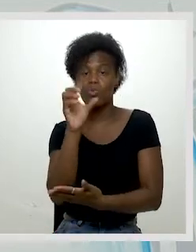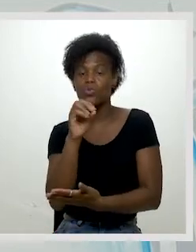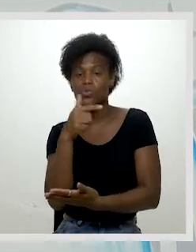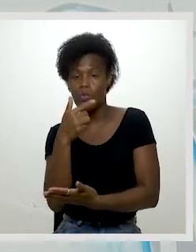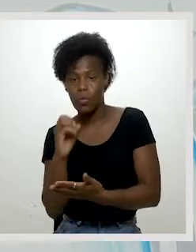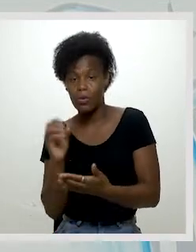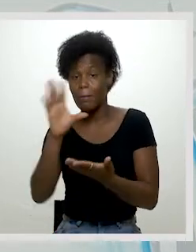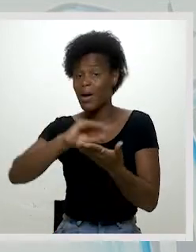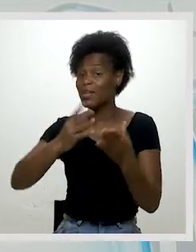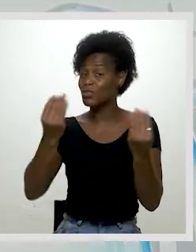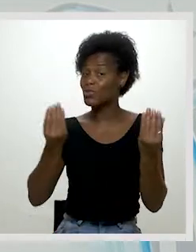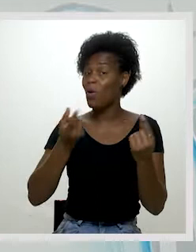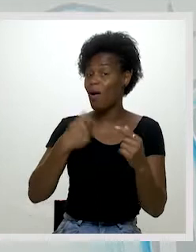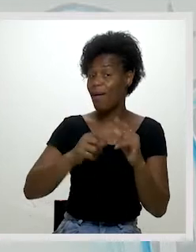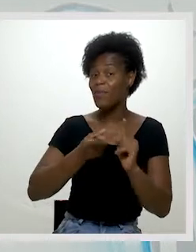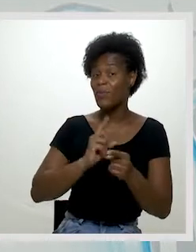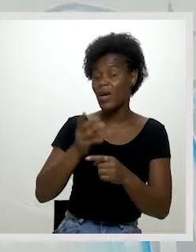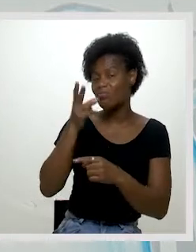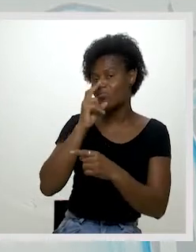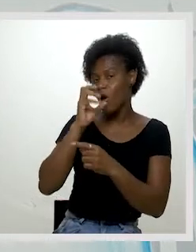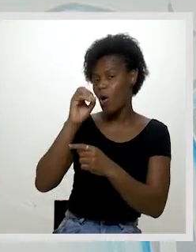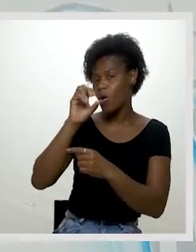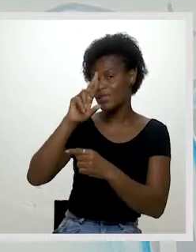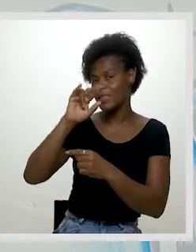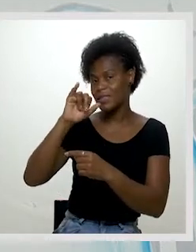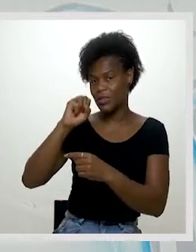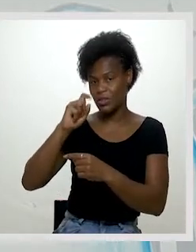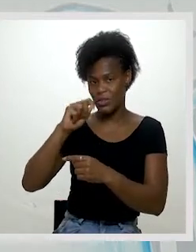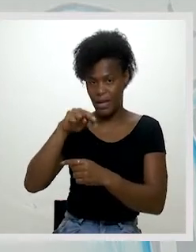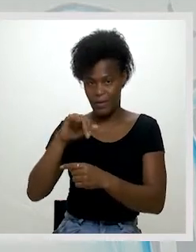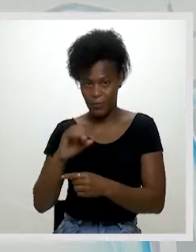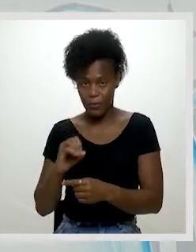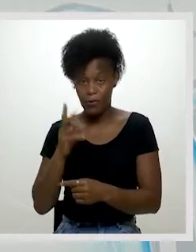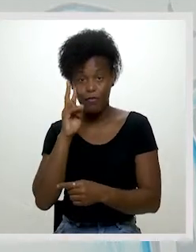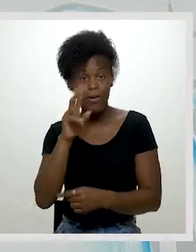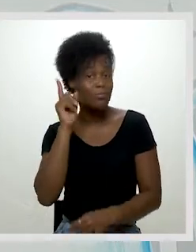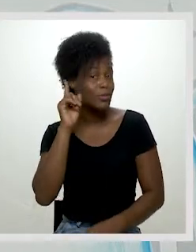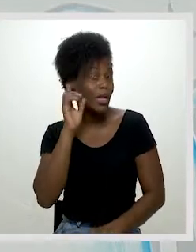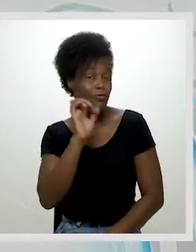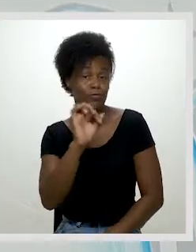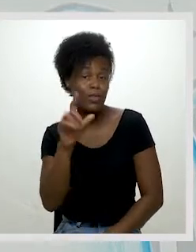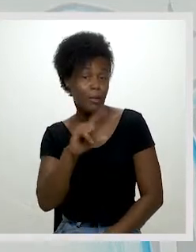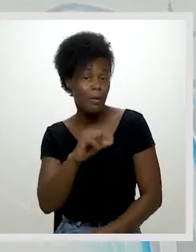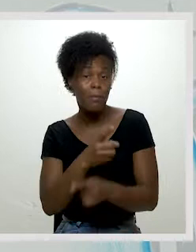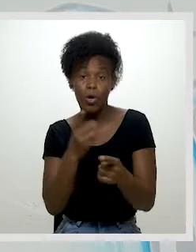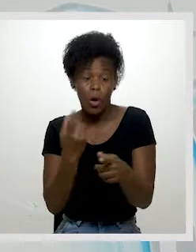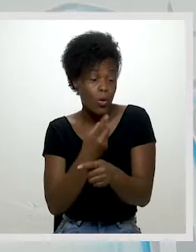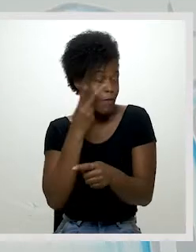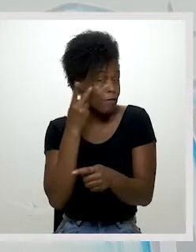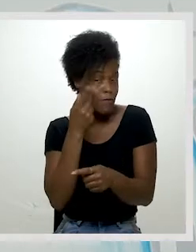o oxigênio. Mas nós vimos também a importância do oxigênio, né? Vimos que nenhum ser vivo